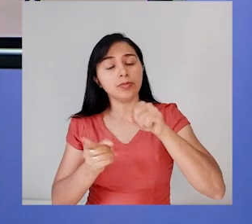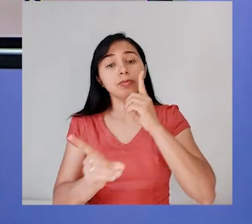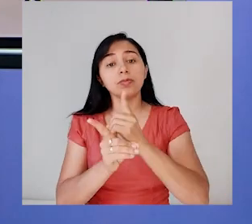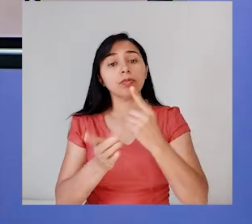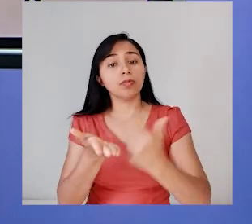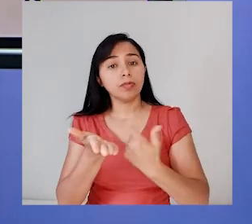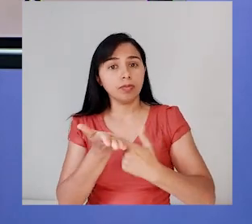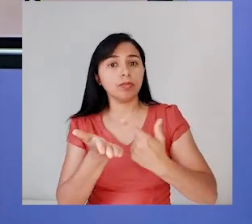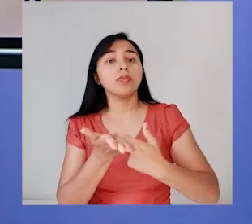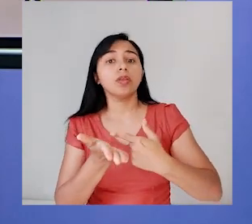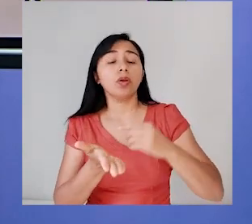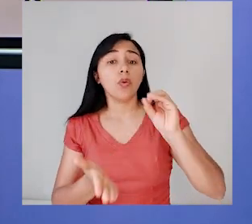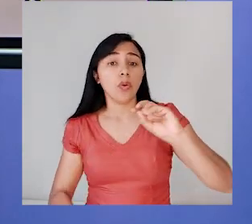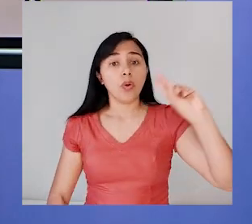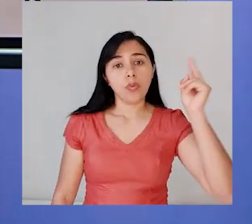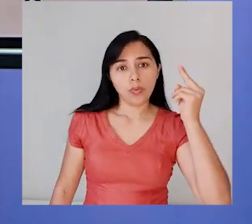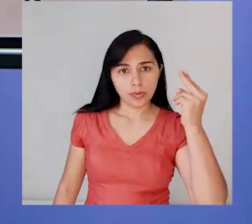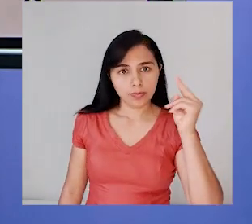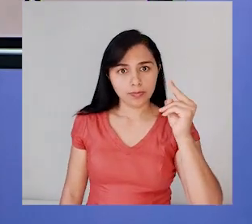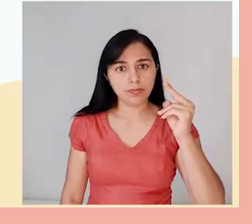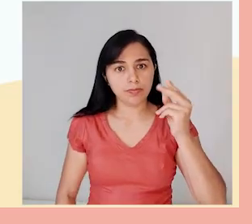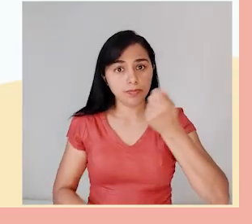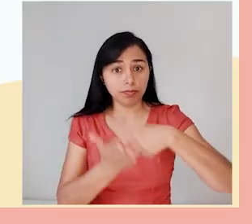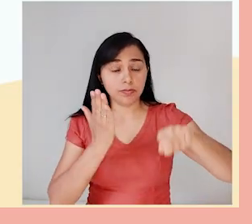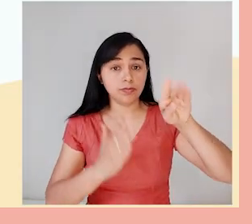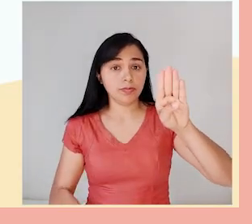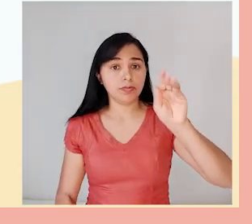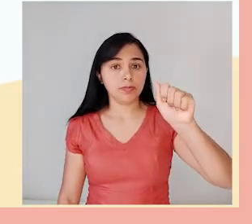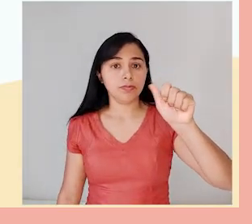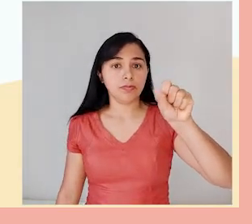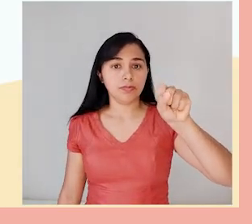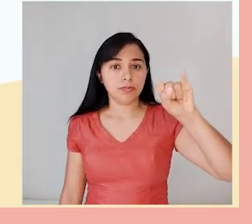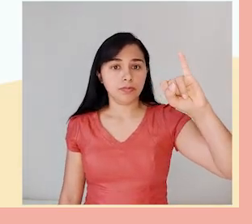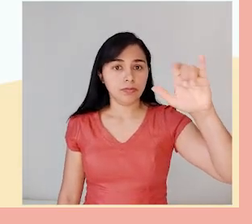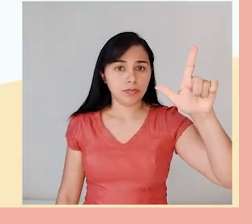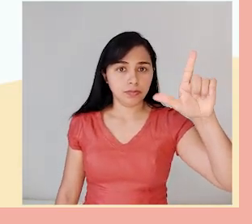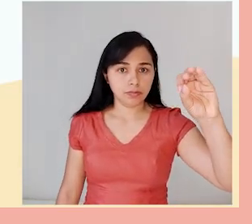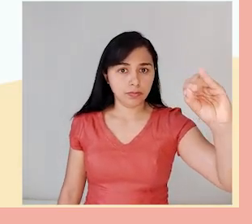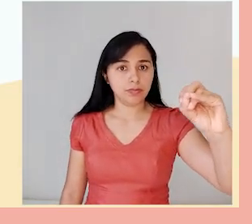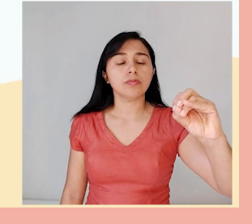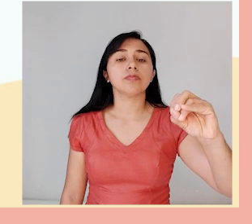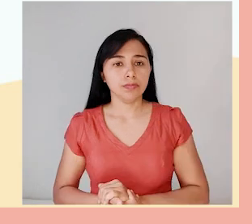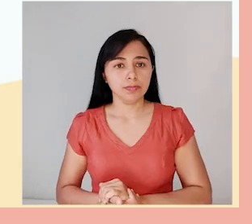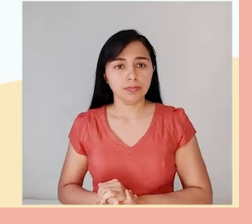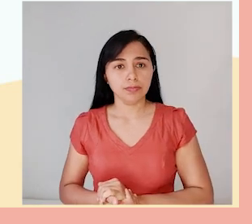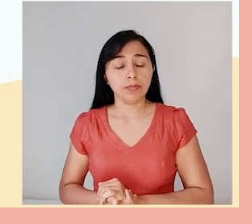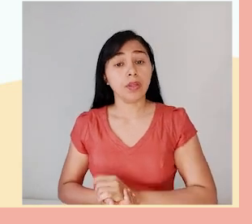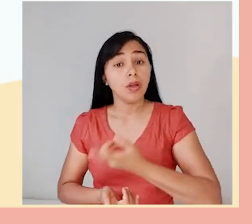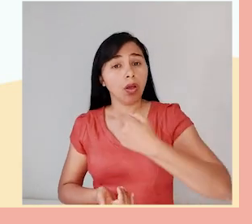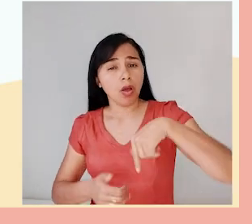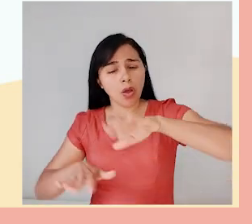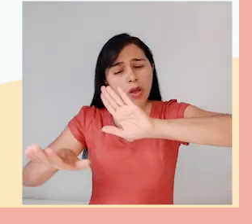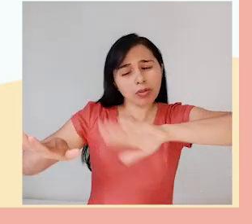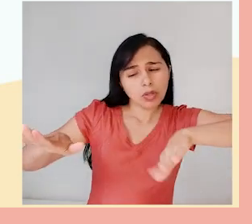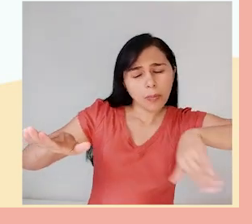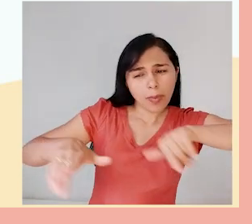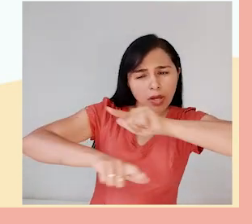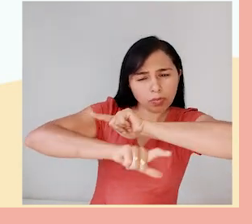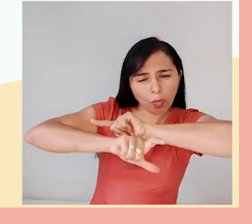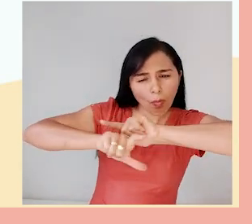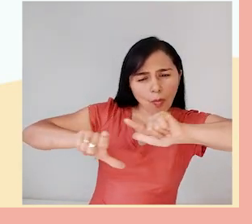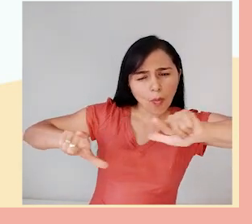belo exemplo de poema épico. Fumam ainda nas desertas praias, lagos de sangue tépidos